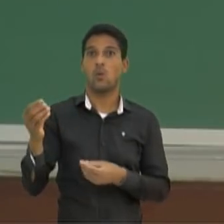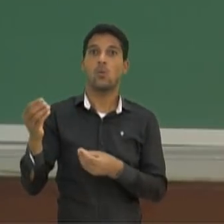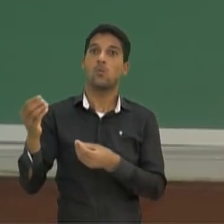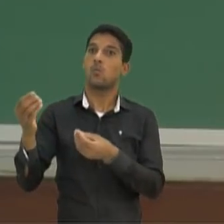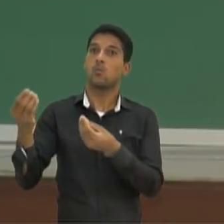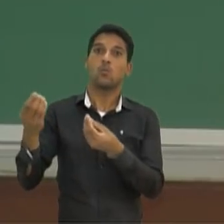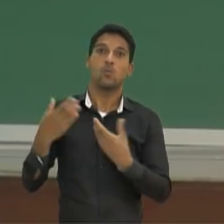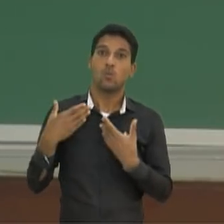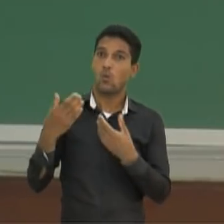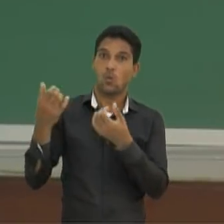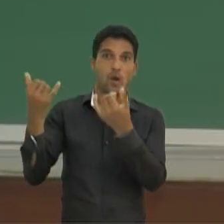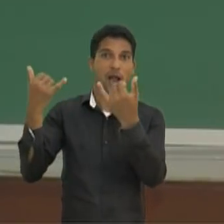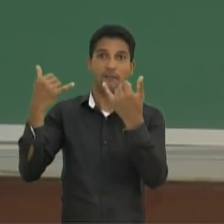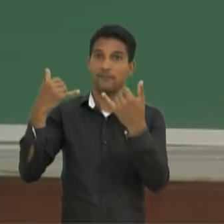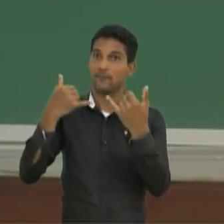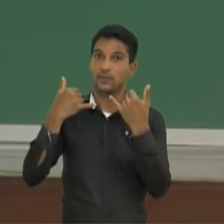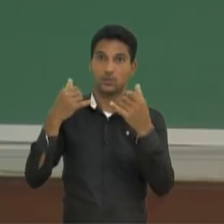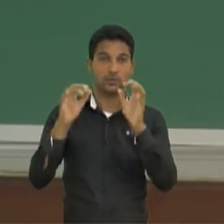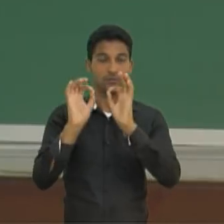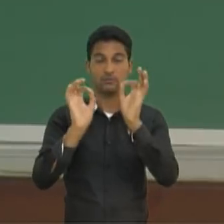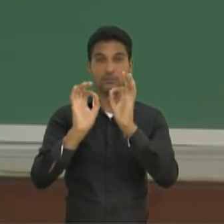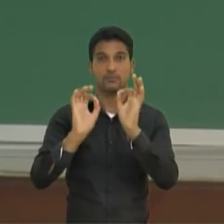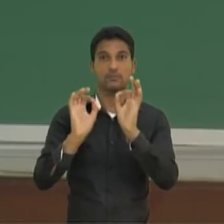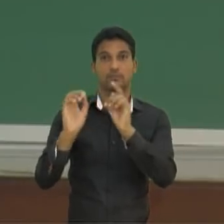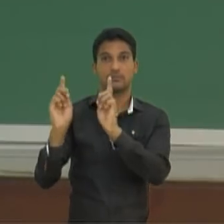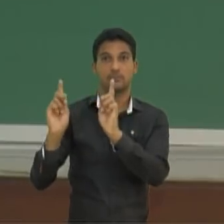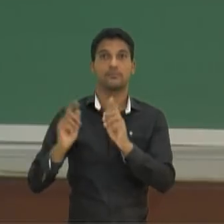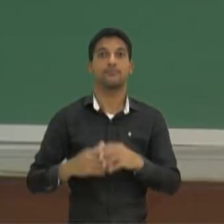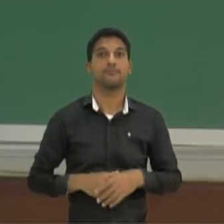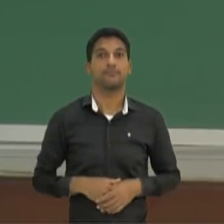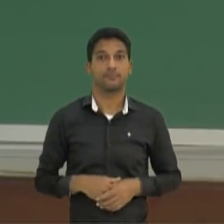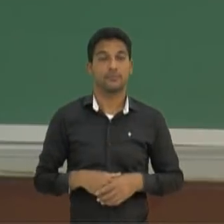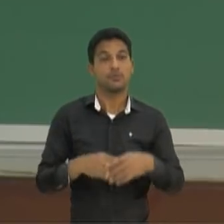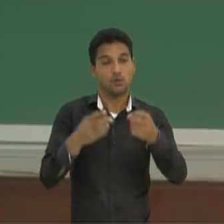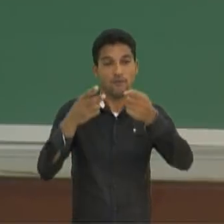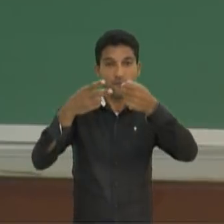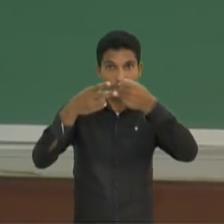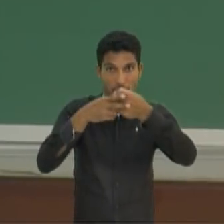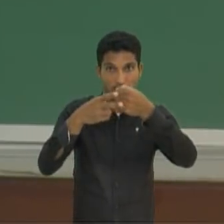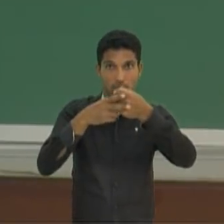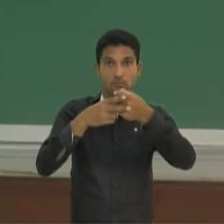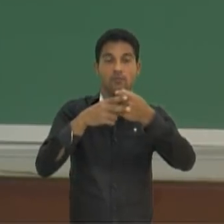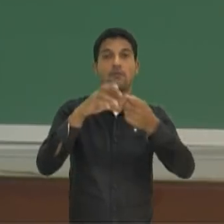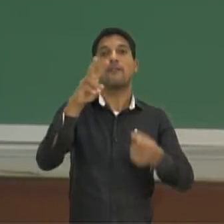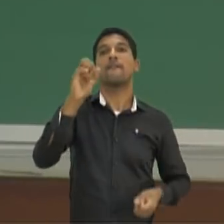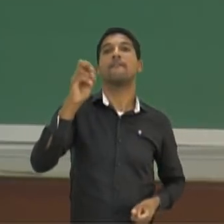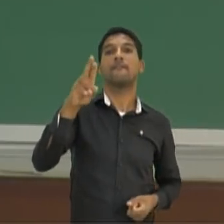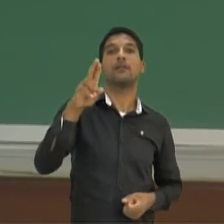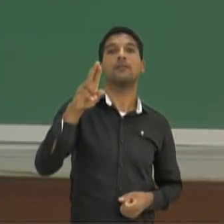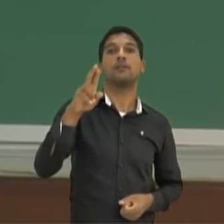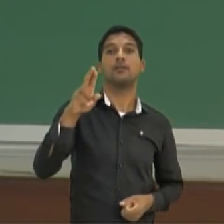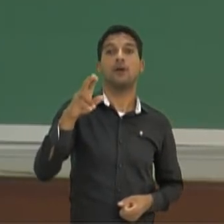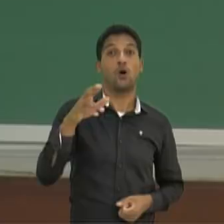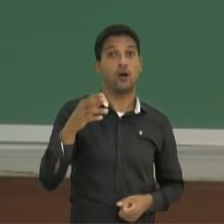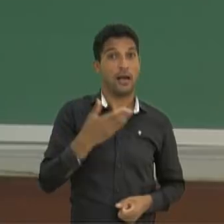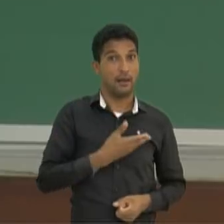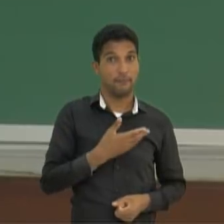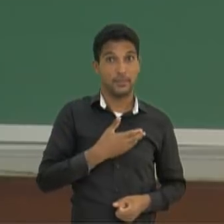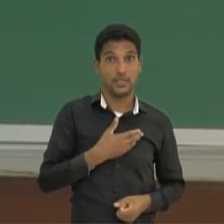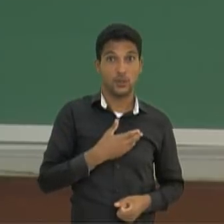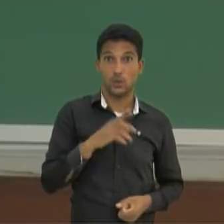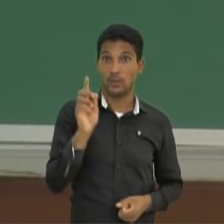tu mandaste, ele mandou, enfim. Então a gente tem ali o verbo vir e o verbo mandar, que compõe aí esse período composto